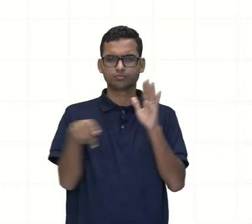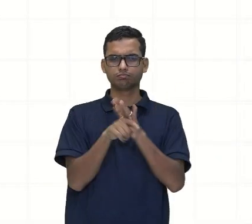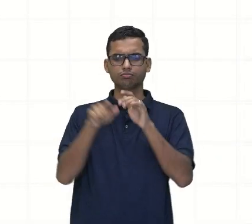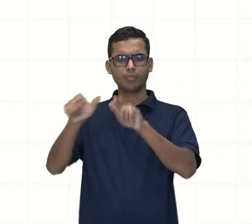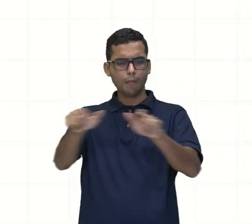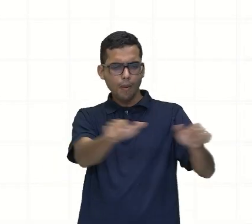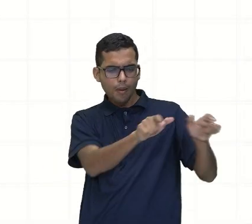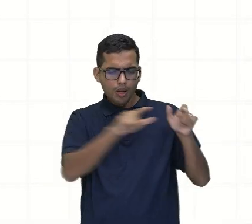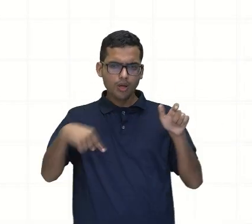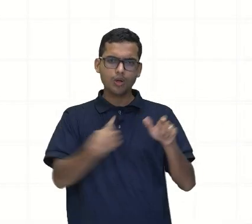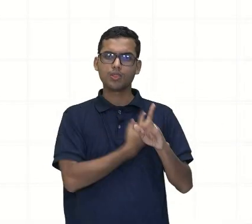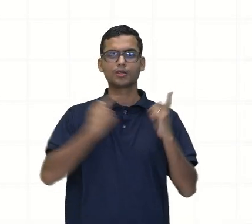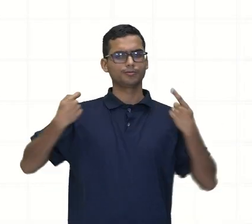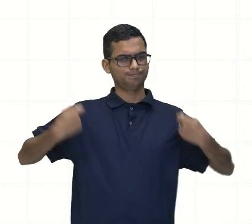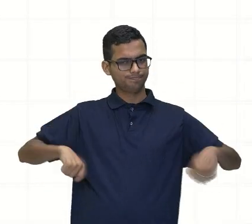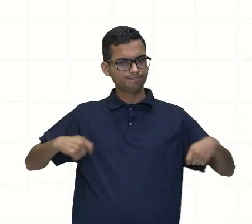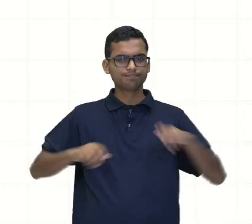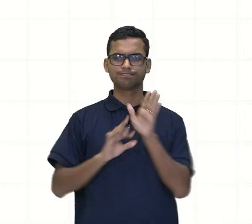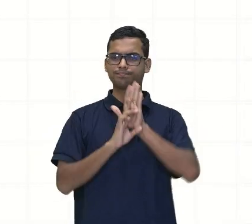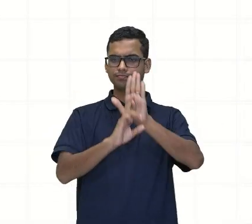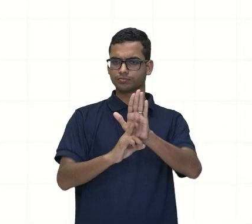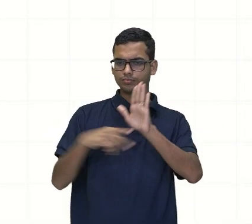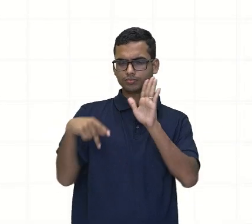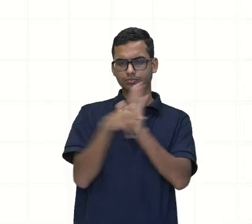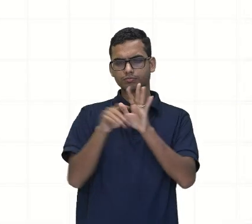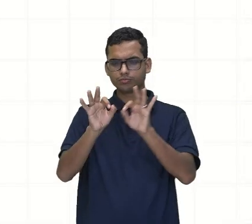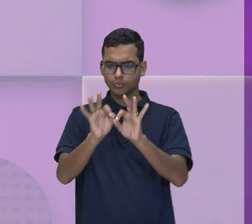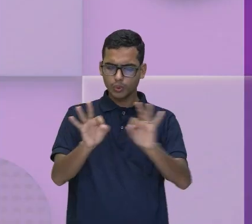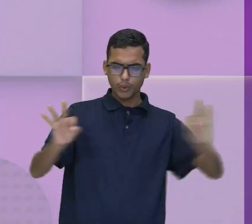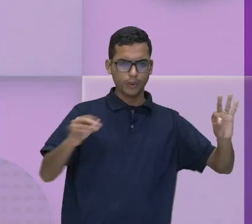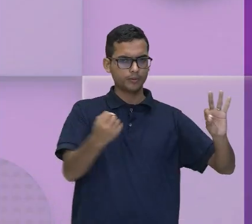cidades que a gente precisa representar aí na reta